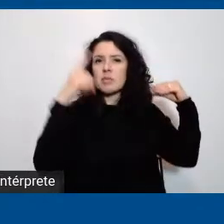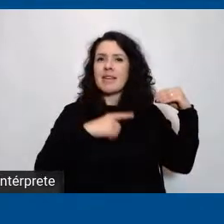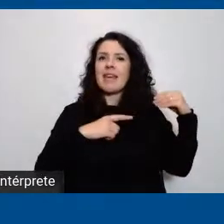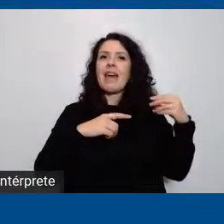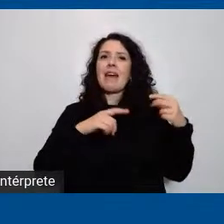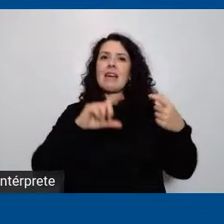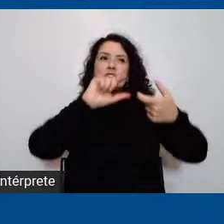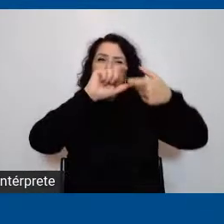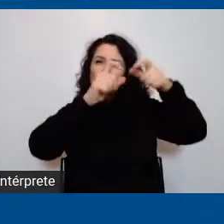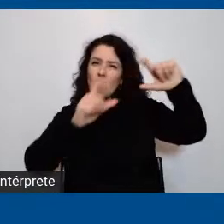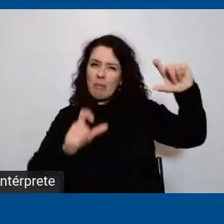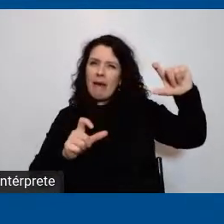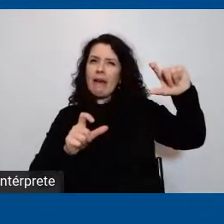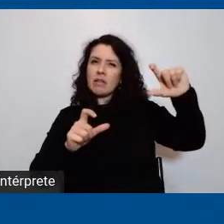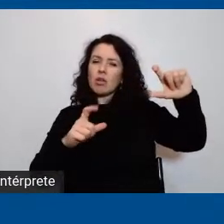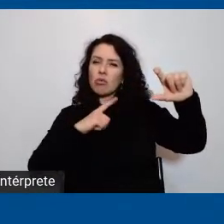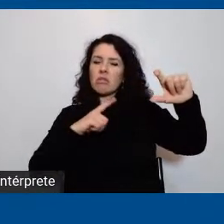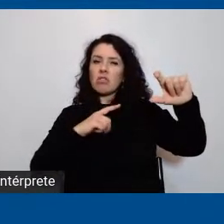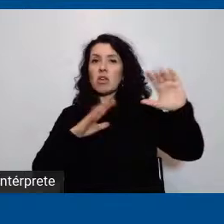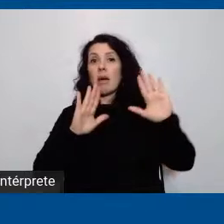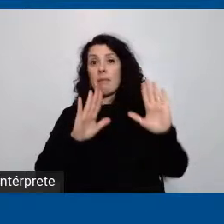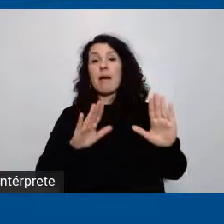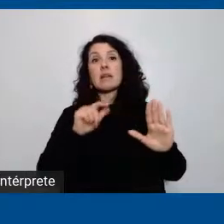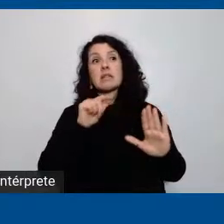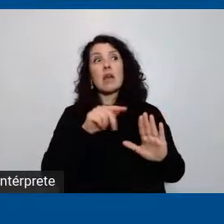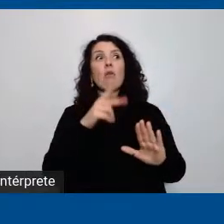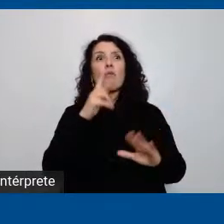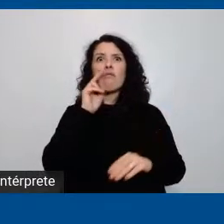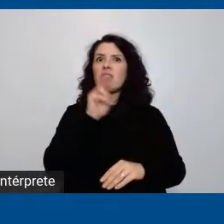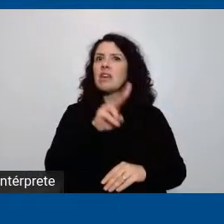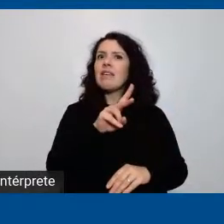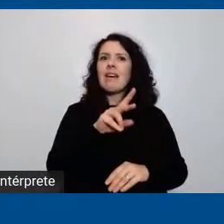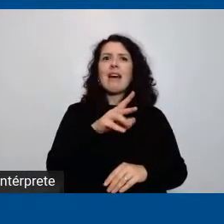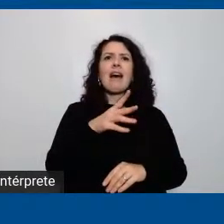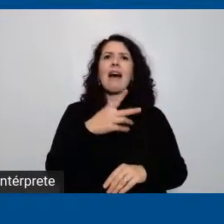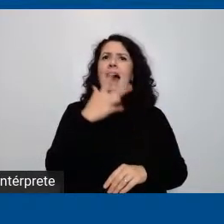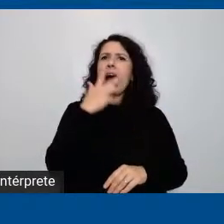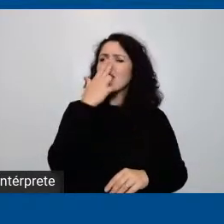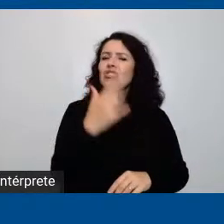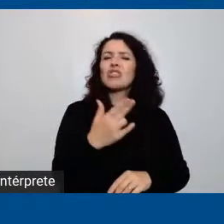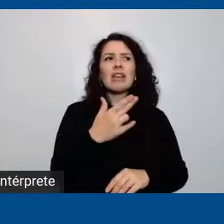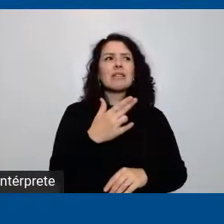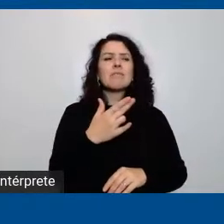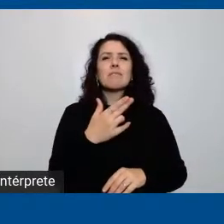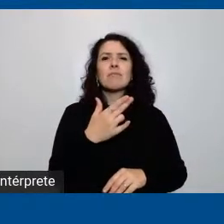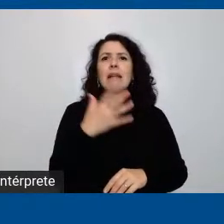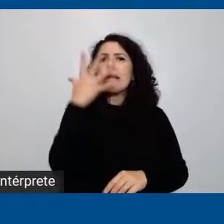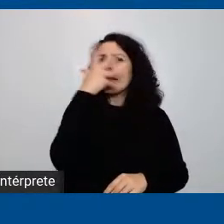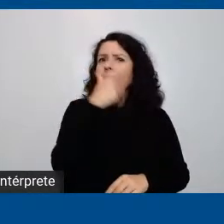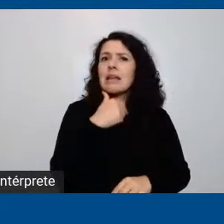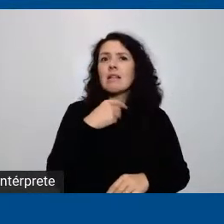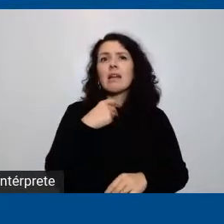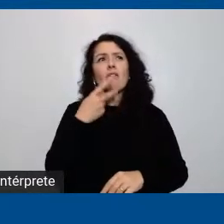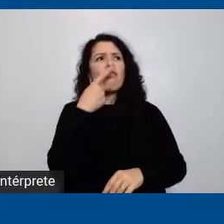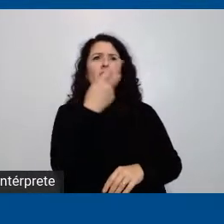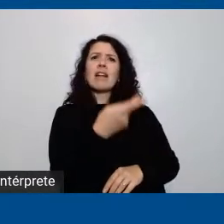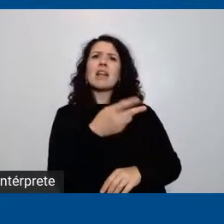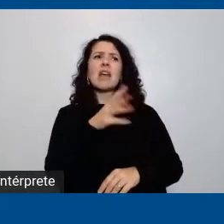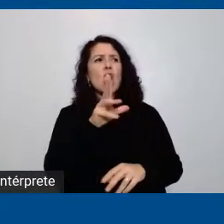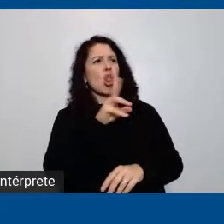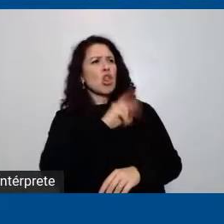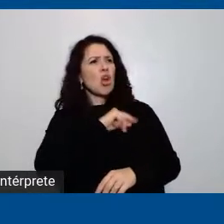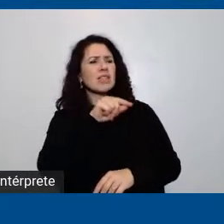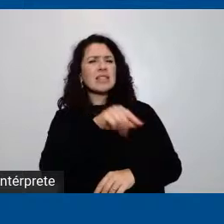assim. Então achei aquela composição assim, elegante e tudo. Aí eu falei assim: Gilberto, isso aqui é incrível, o que é isso?